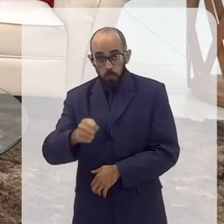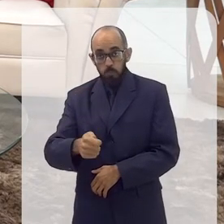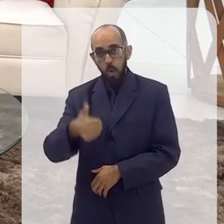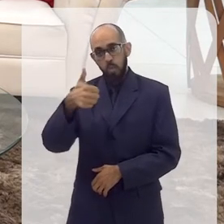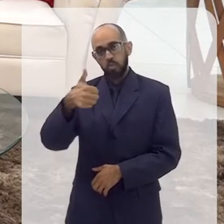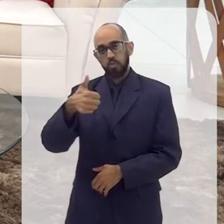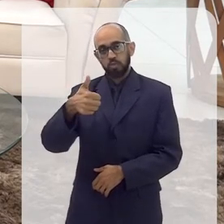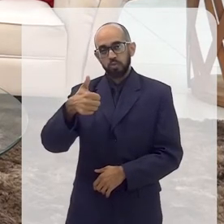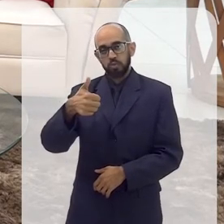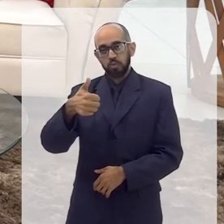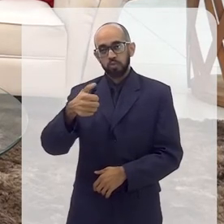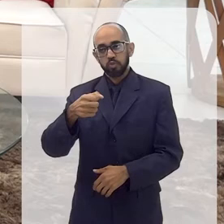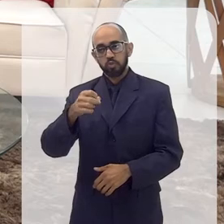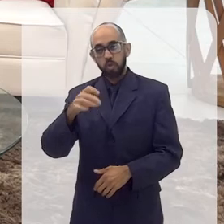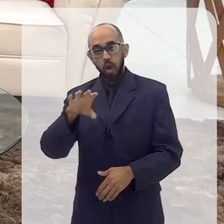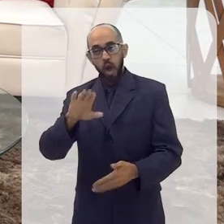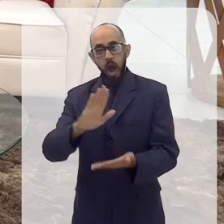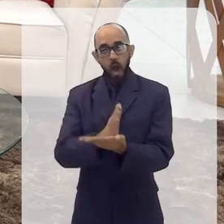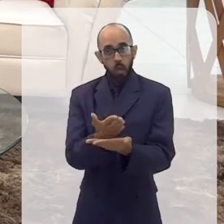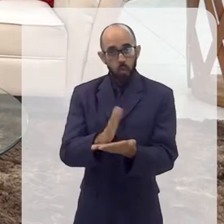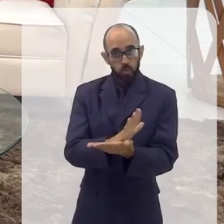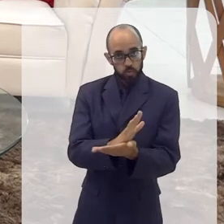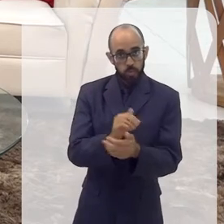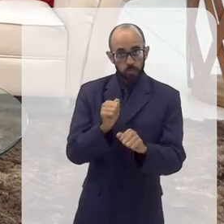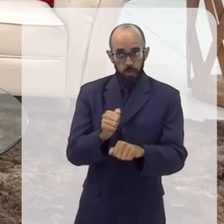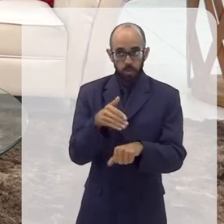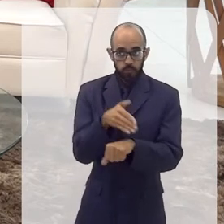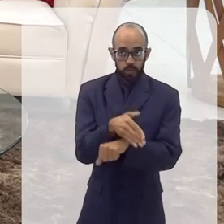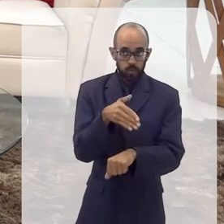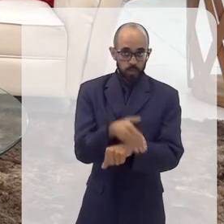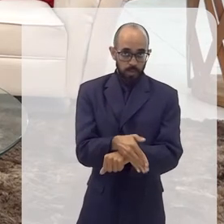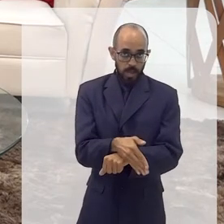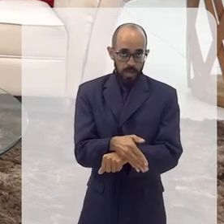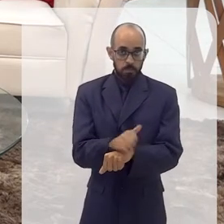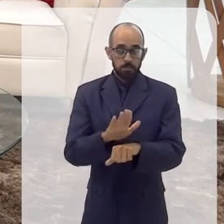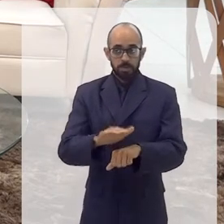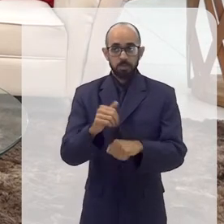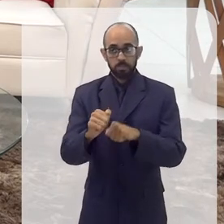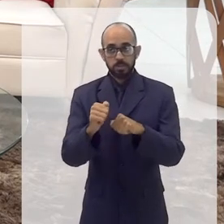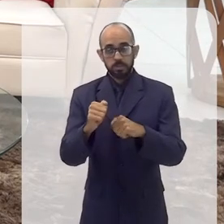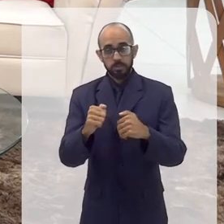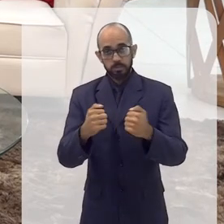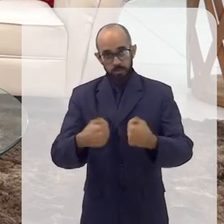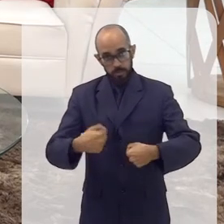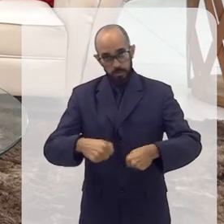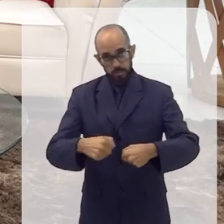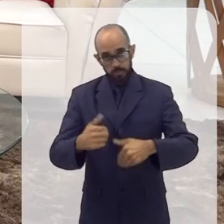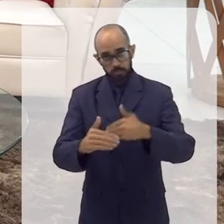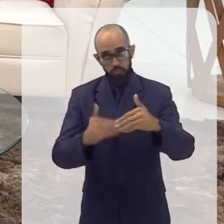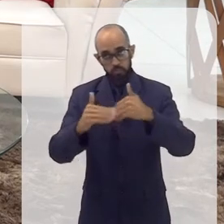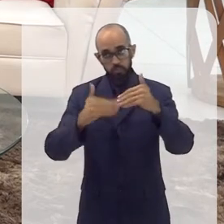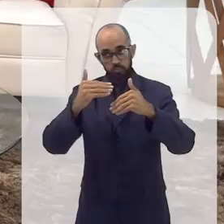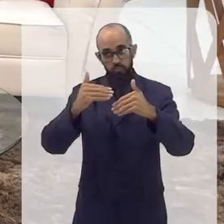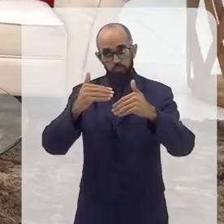são lugares onde só alguns membros da igreja podem frequentar, desde que estejam vivendo um determinado padrão